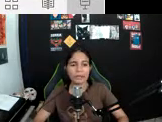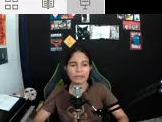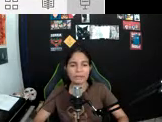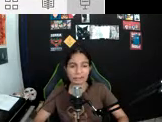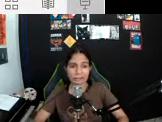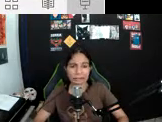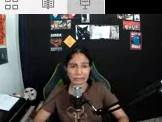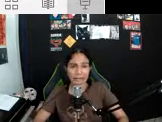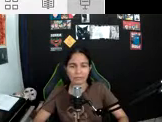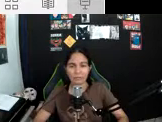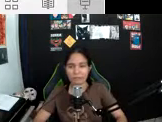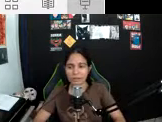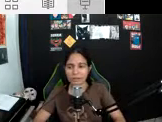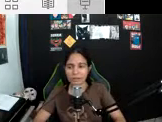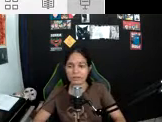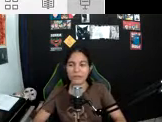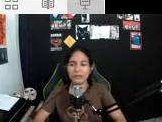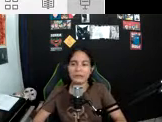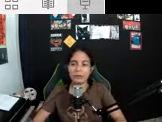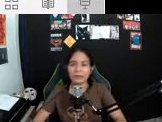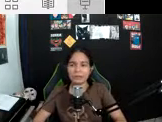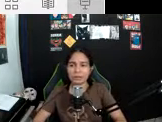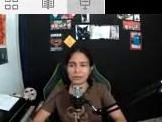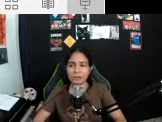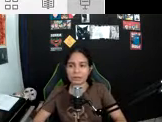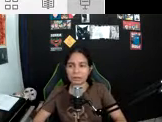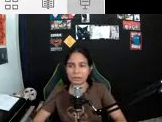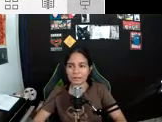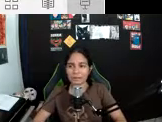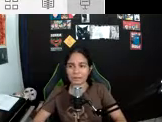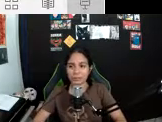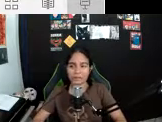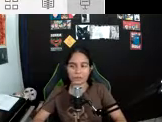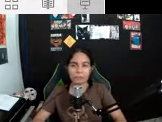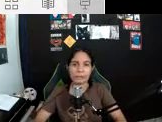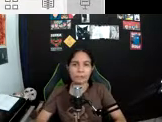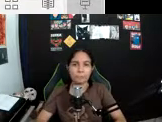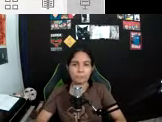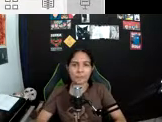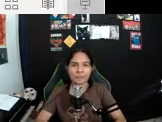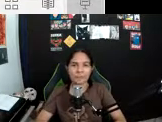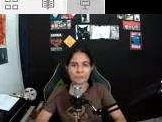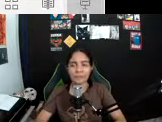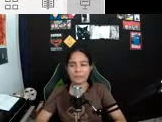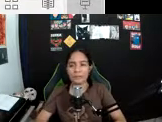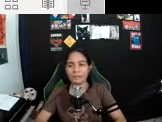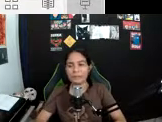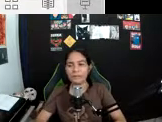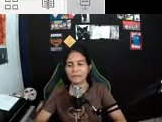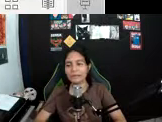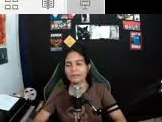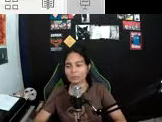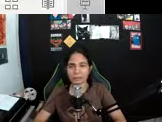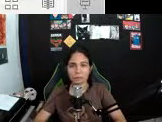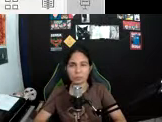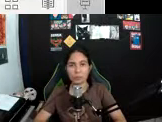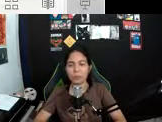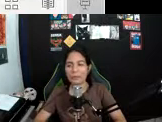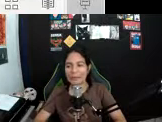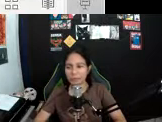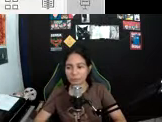profissional, exceto em caso de urgência. Então, existem algumas atribuições que são específicas,